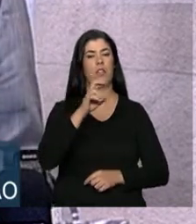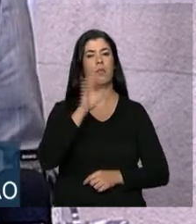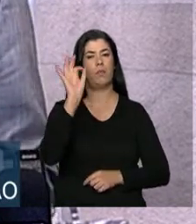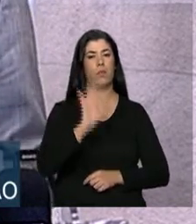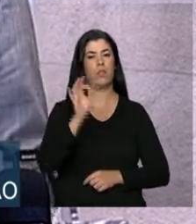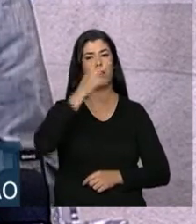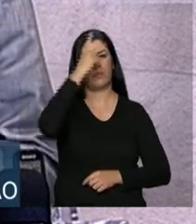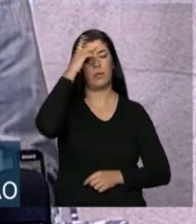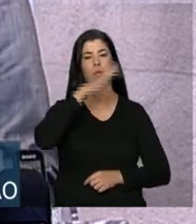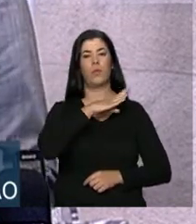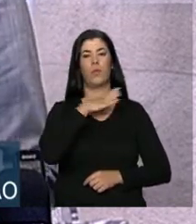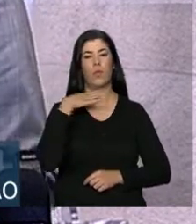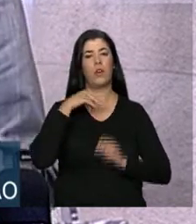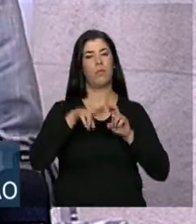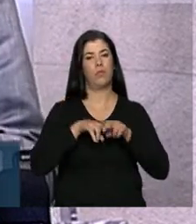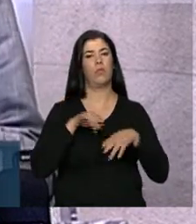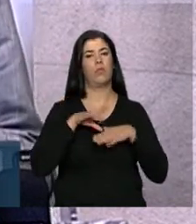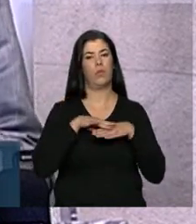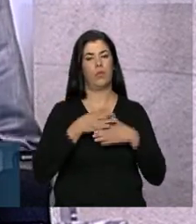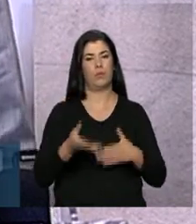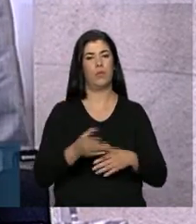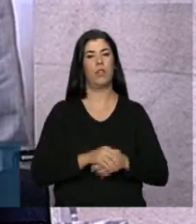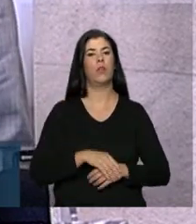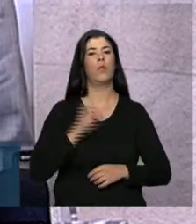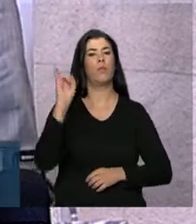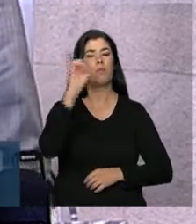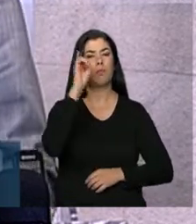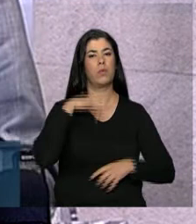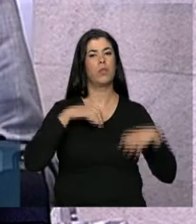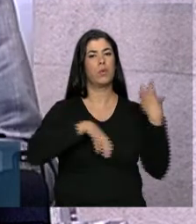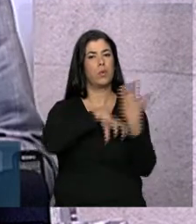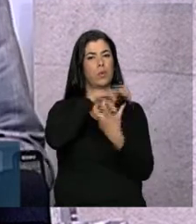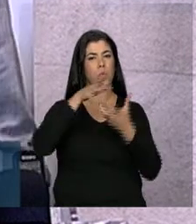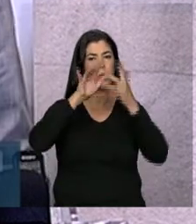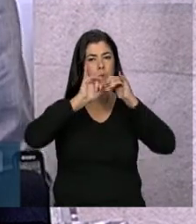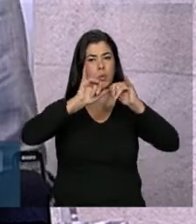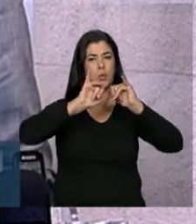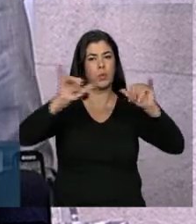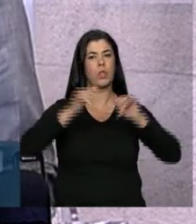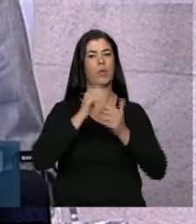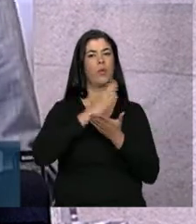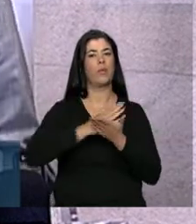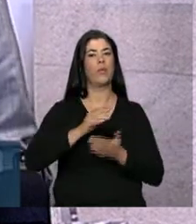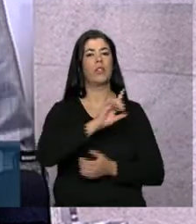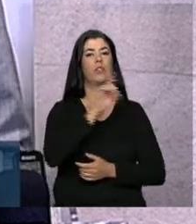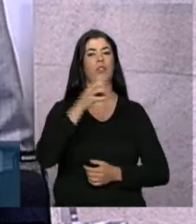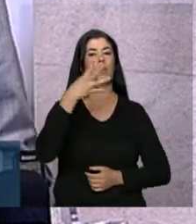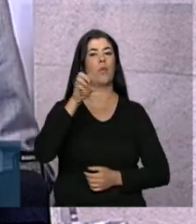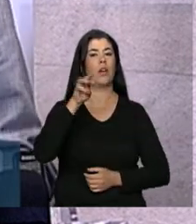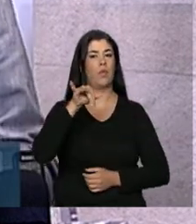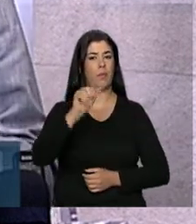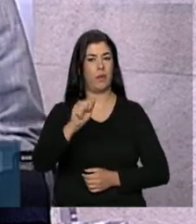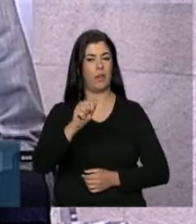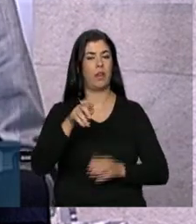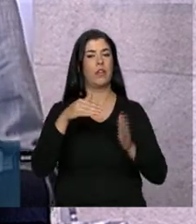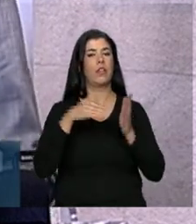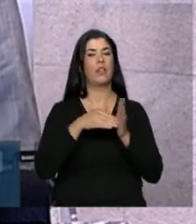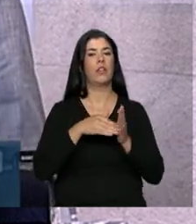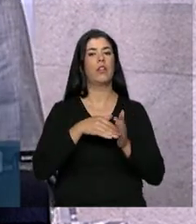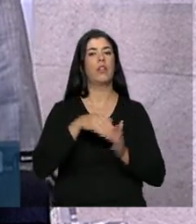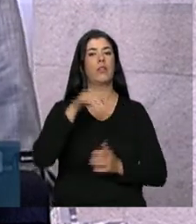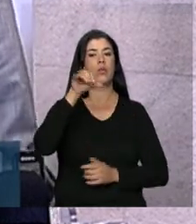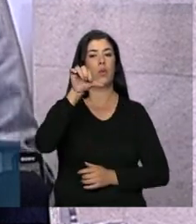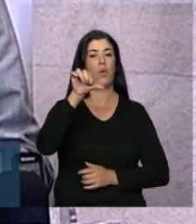óbitos. Portanto, é decisivo essa mobilização nacional que começa no dia 4, no dia 9 de maio,